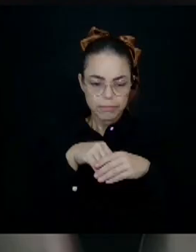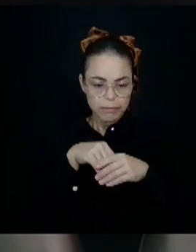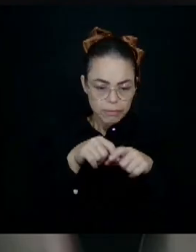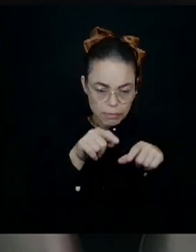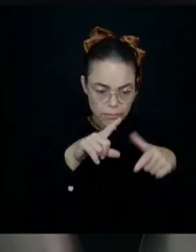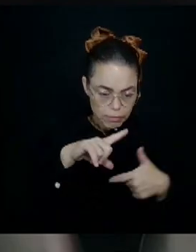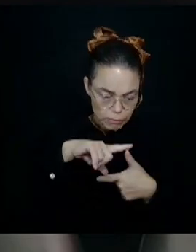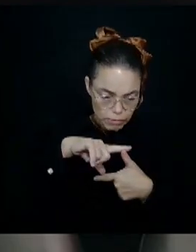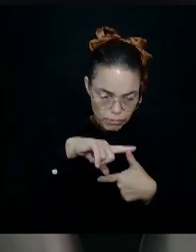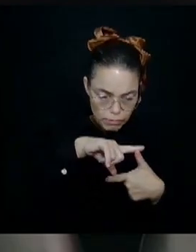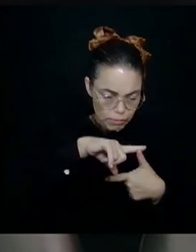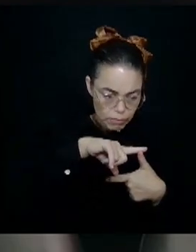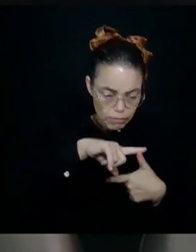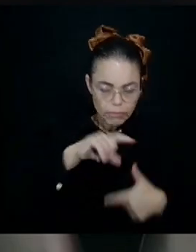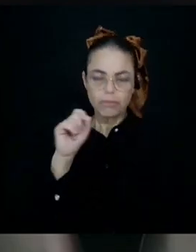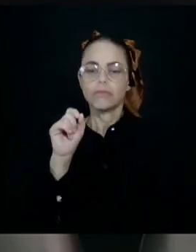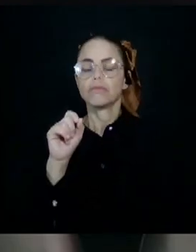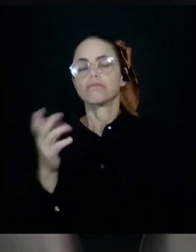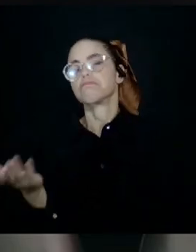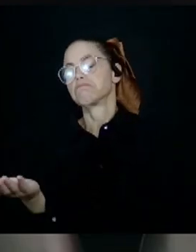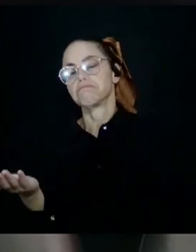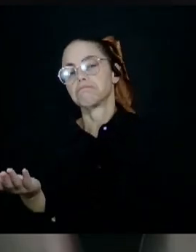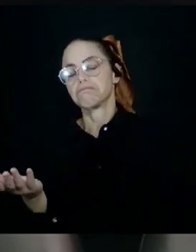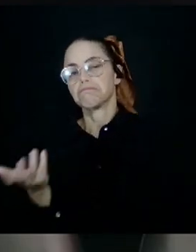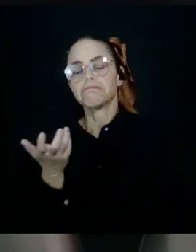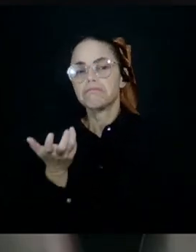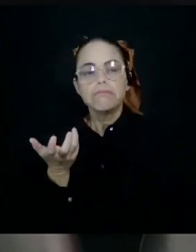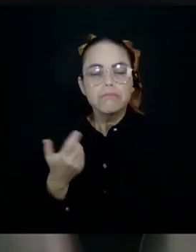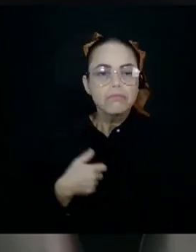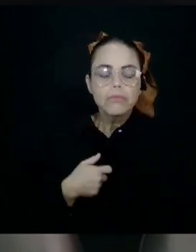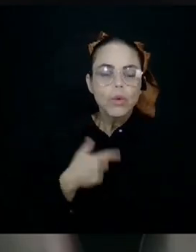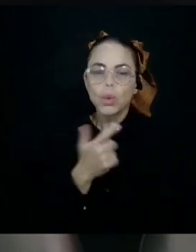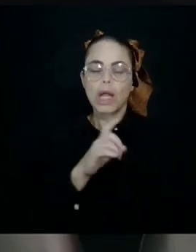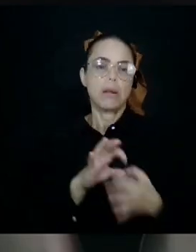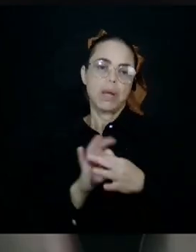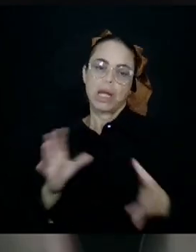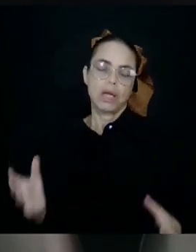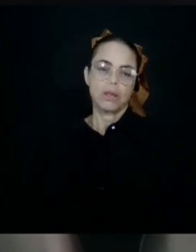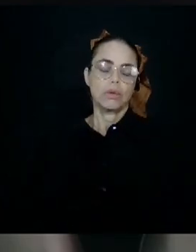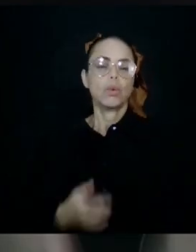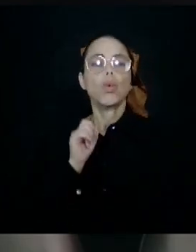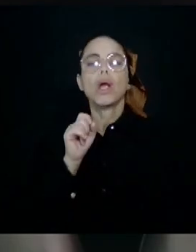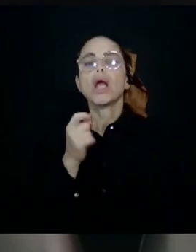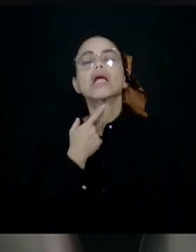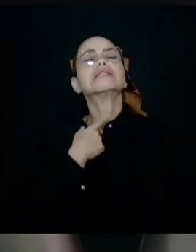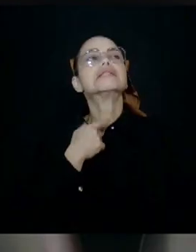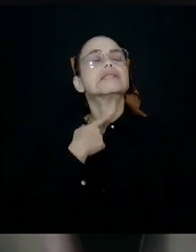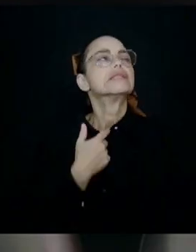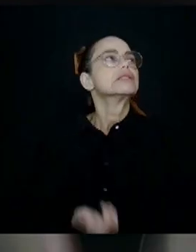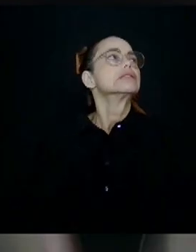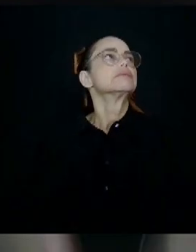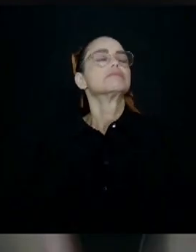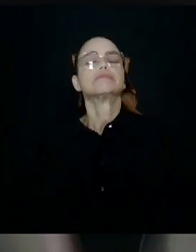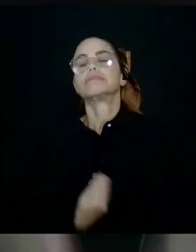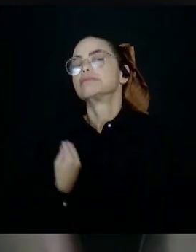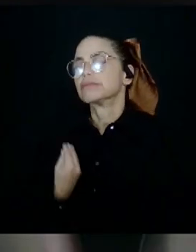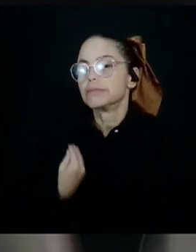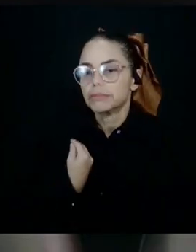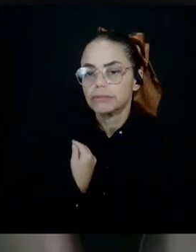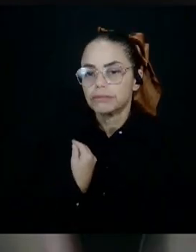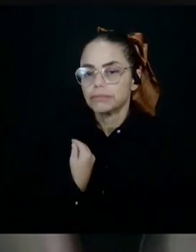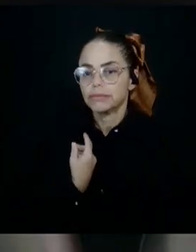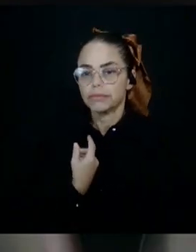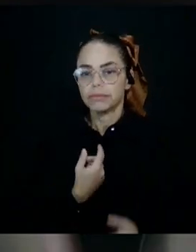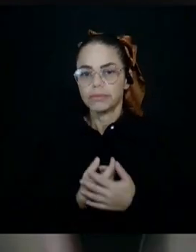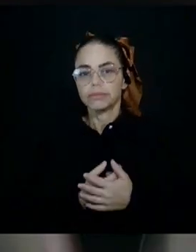o que de fato eu quero? O que de fato eu desejo? O que eu quero para a minha vida? Né? E o quanto a